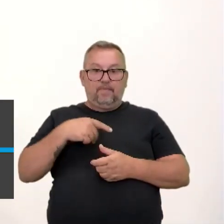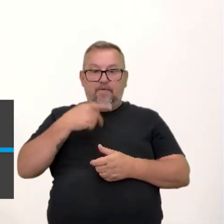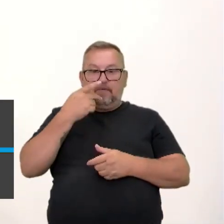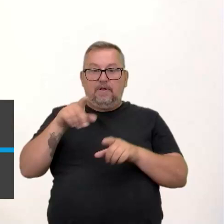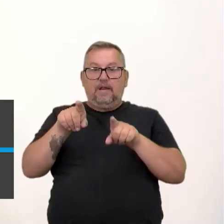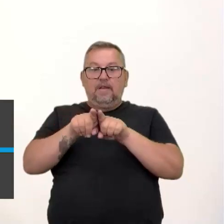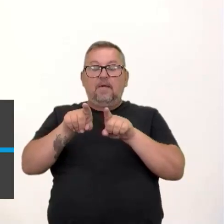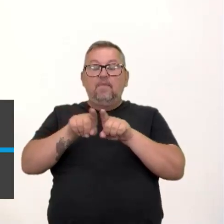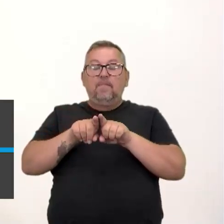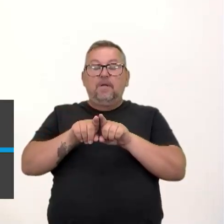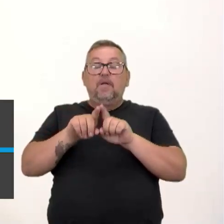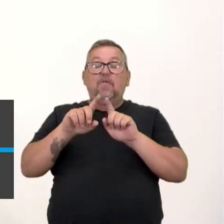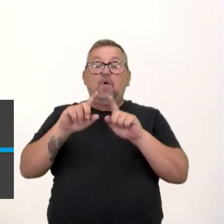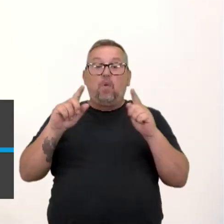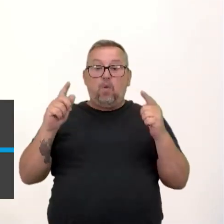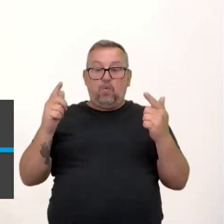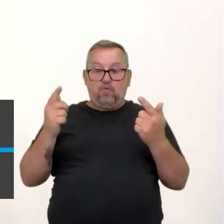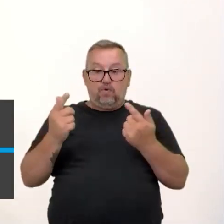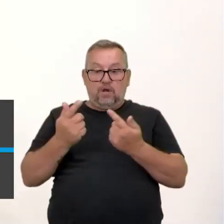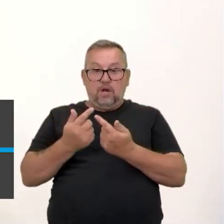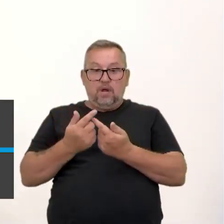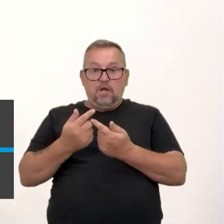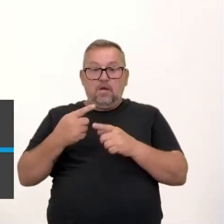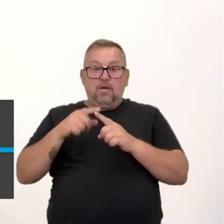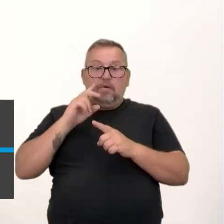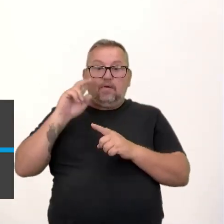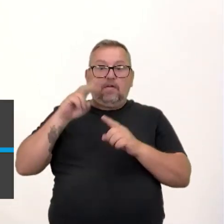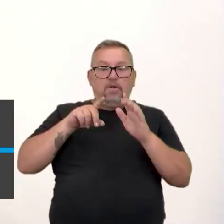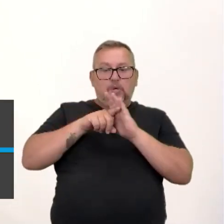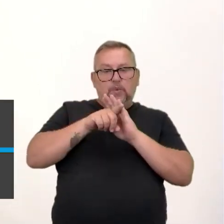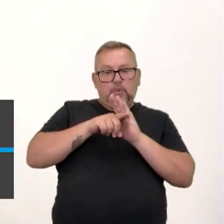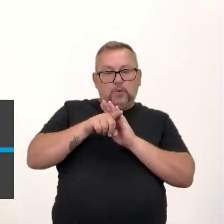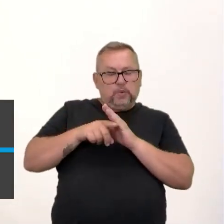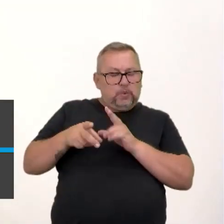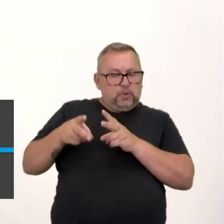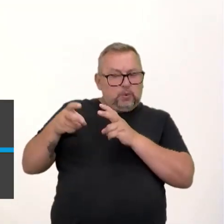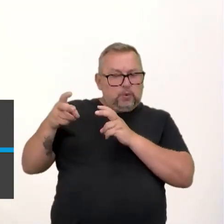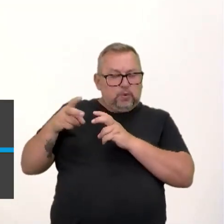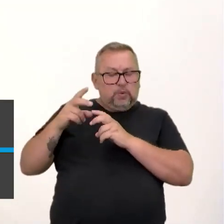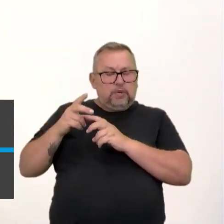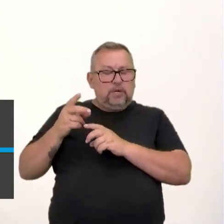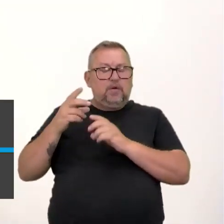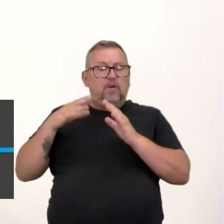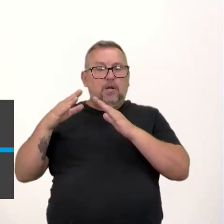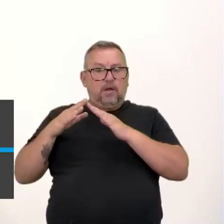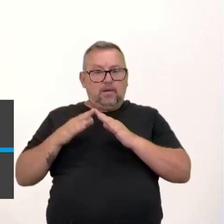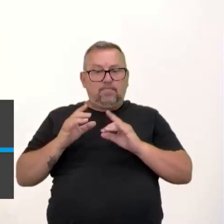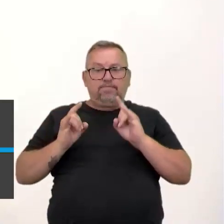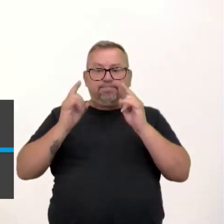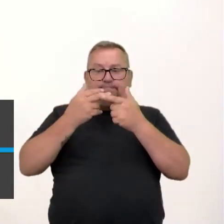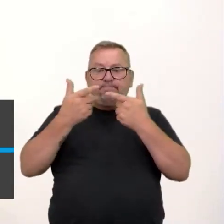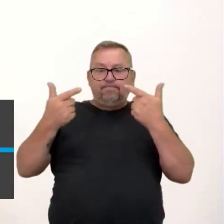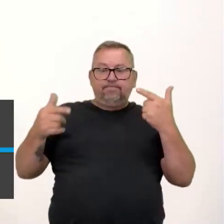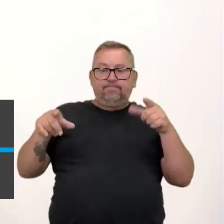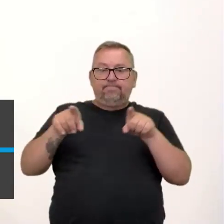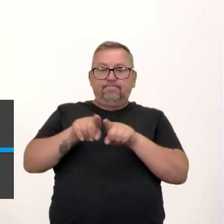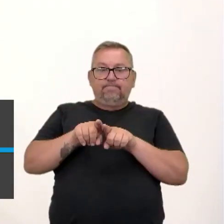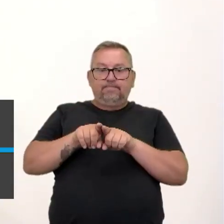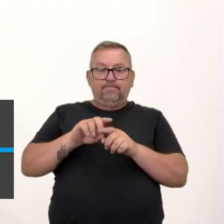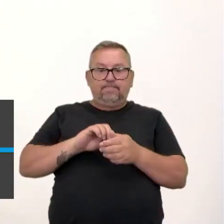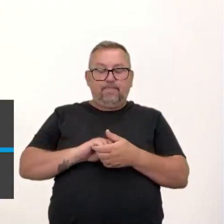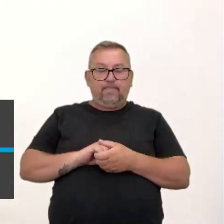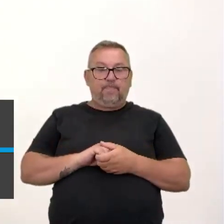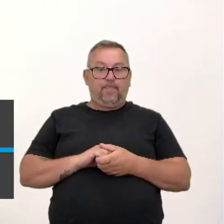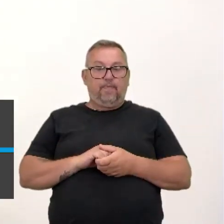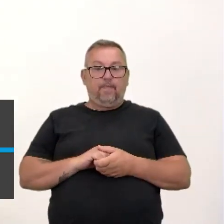também, Fabi, porque, por exemplo, a especulação imobiliária, ela dialoga com isso, dialoga diretamente com o Estado. Sim. Vou explicar por quê.